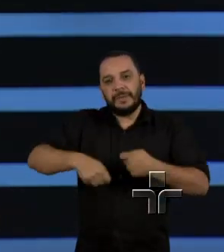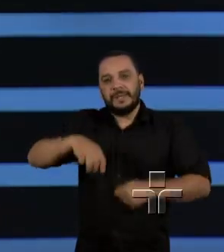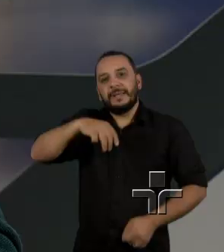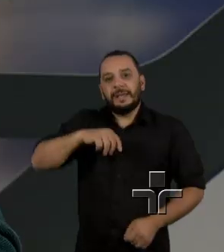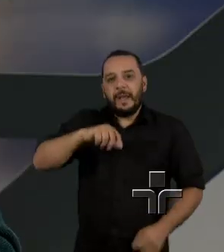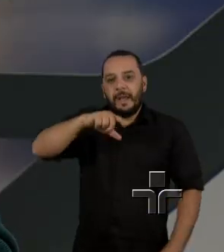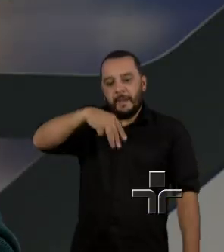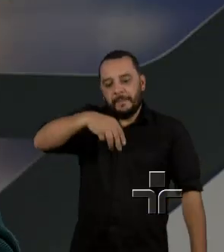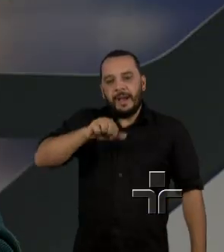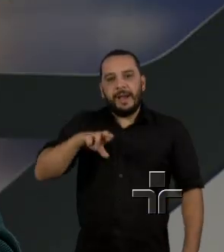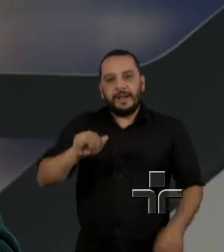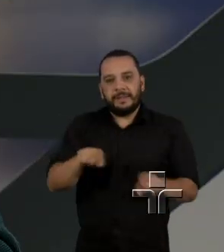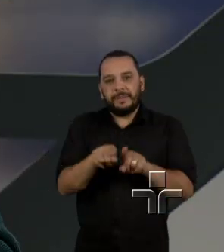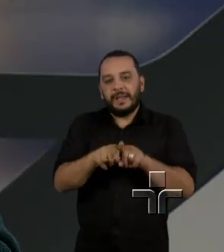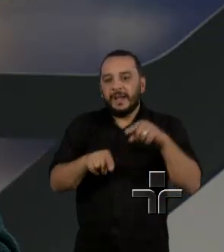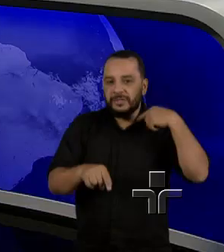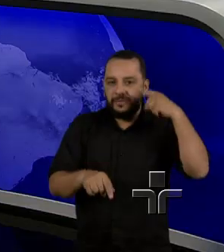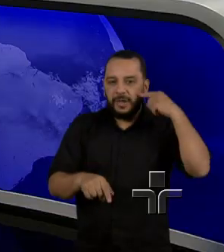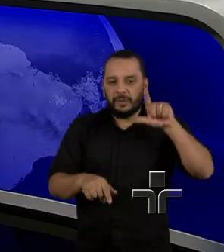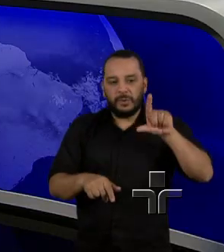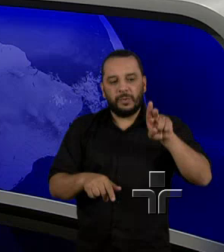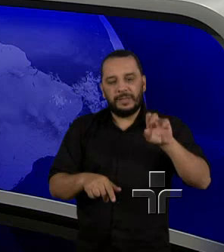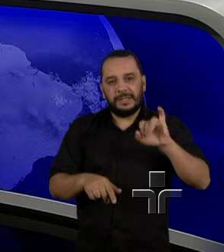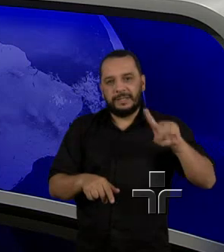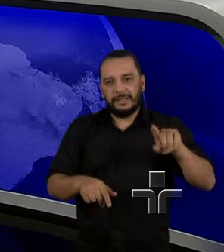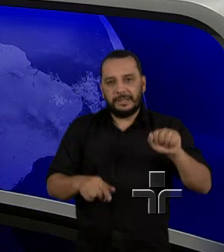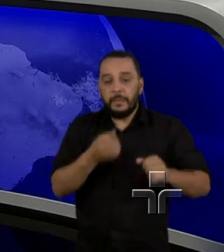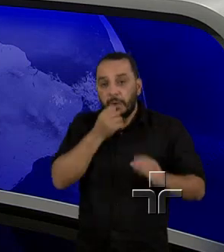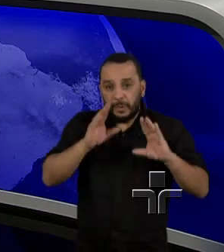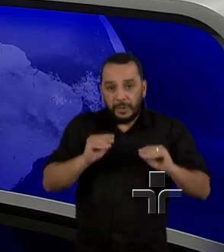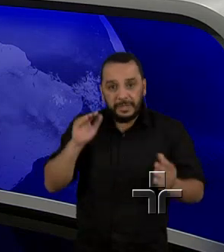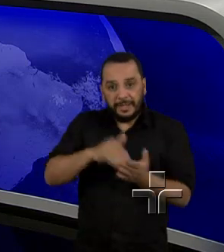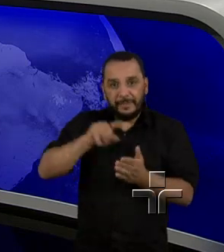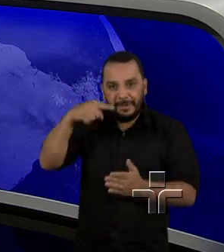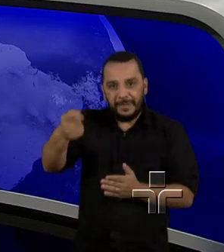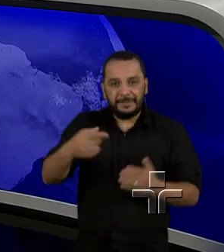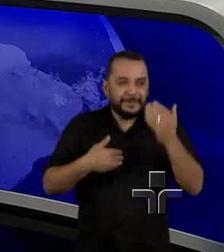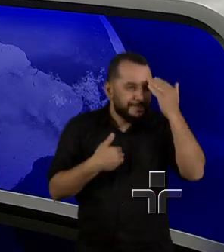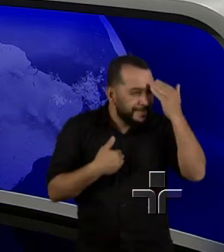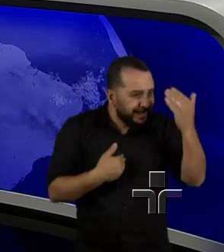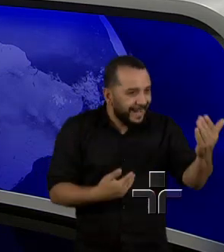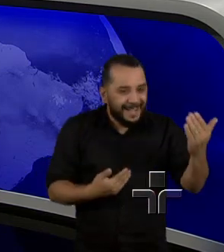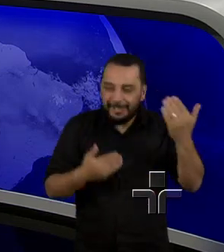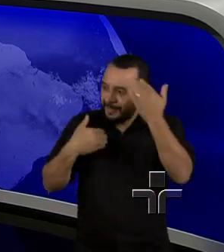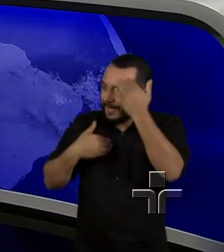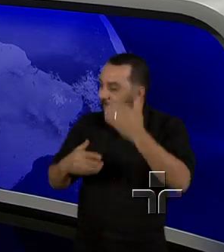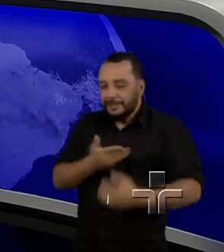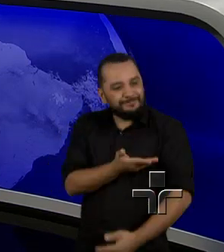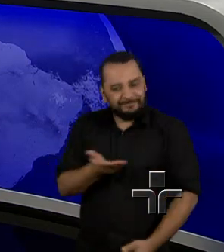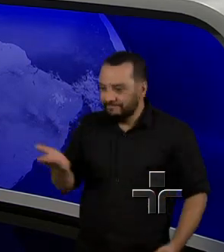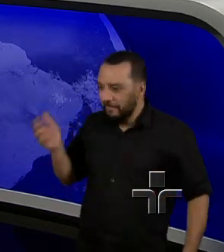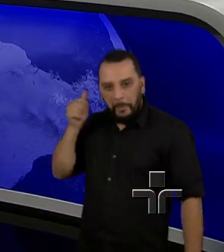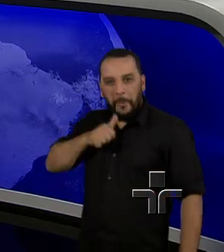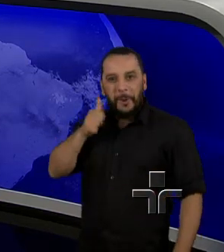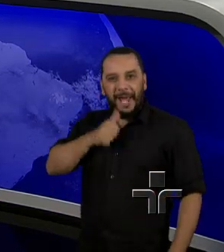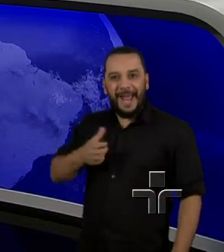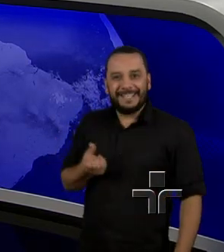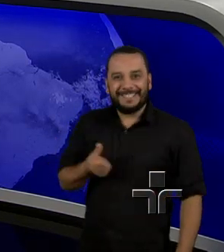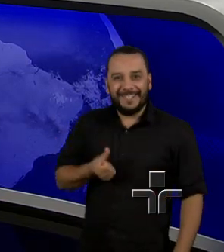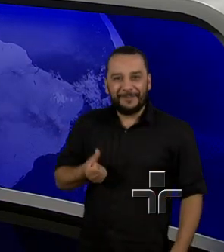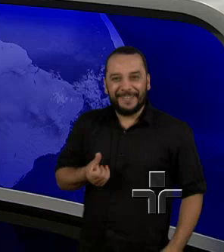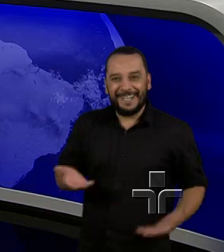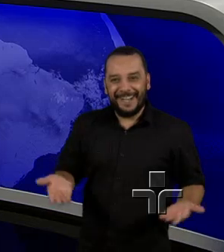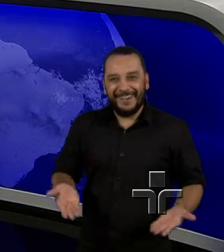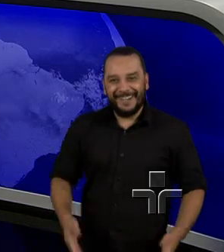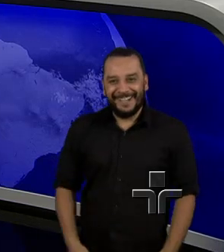advogada Luísa Najib Eluf. Boa noite e até a próxima. Eu que agradeço. Obrigada essa bancada feminina, numa sexta-feira,